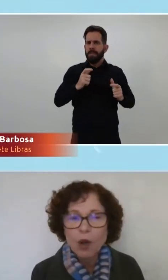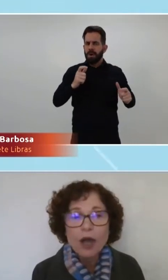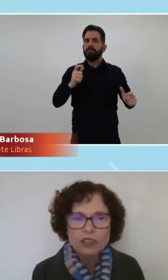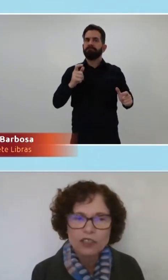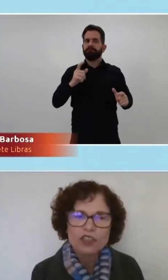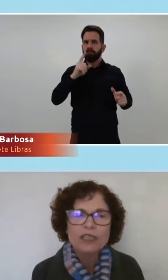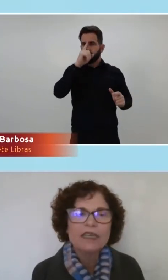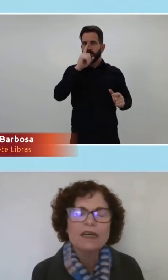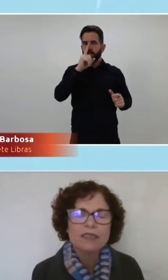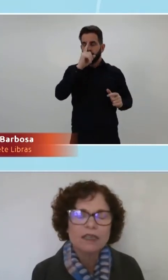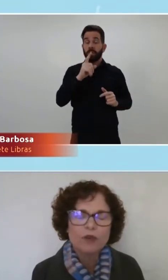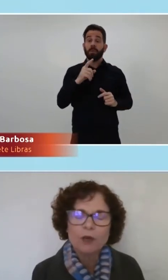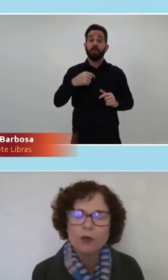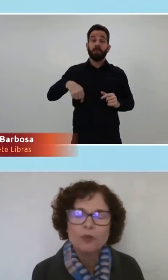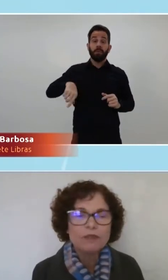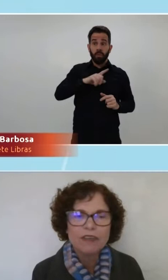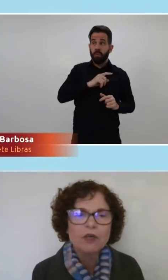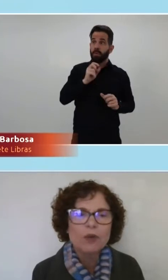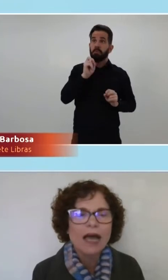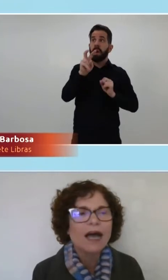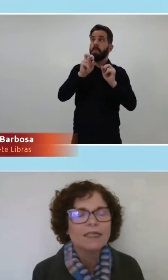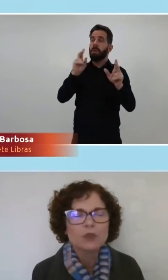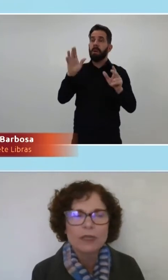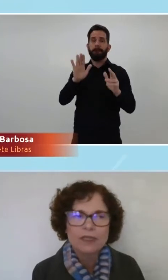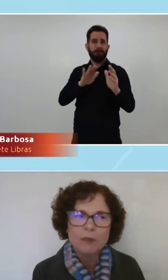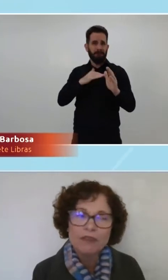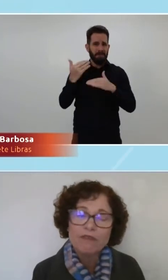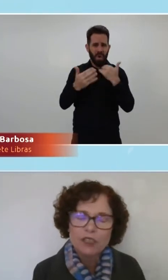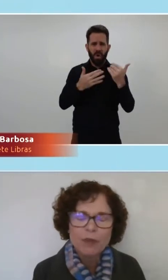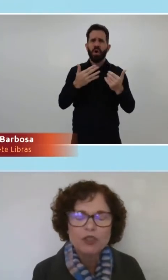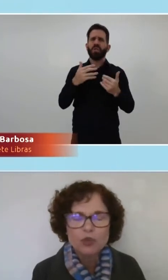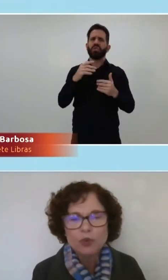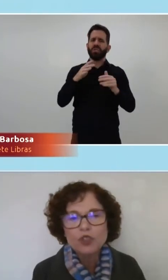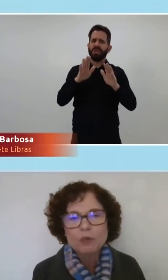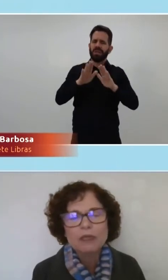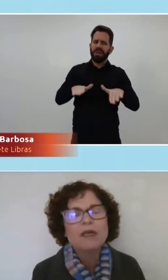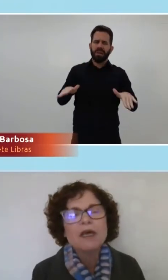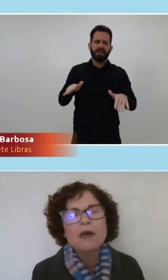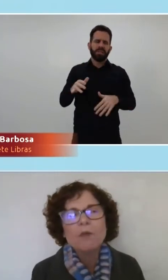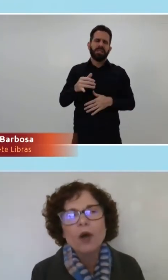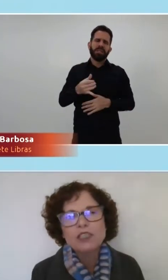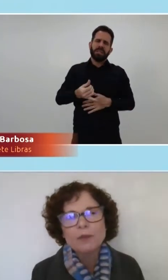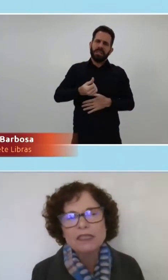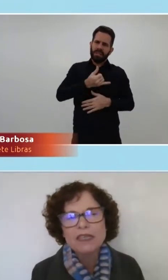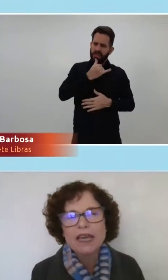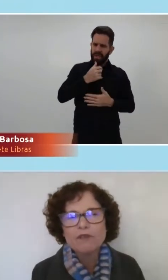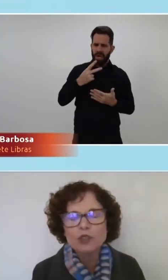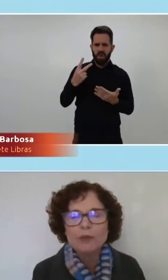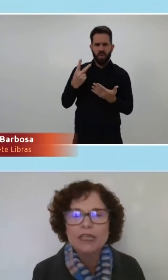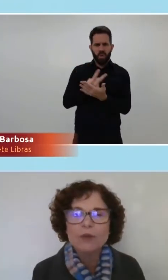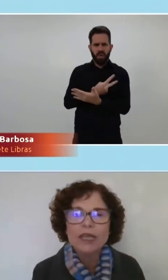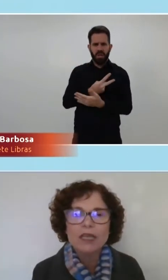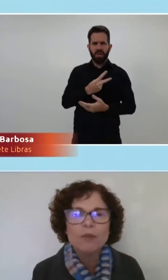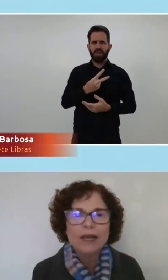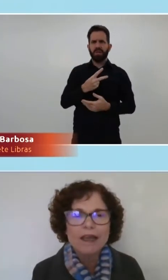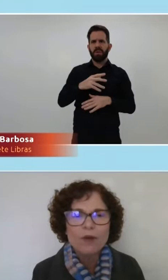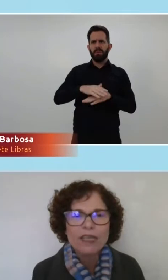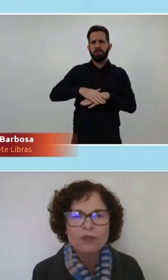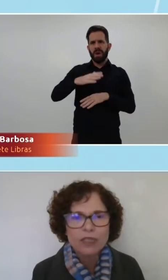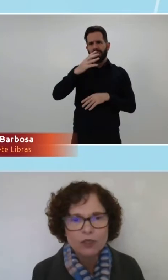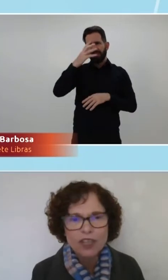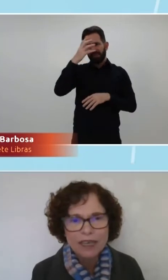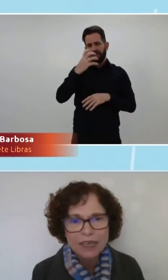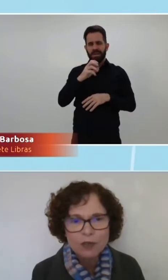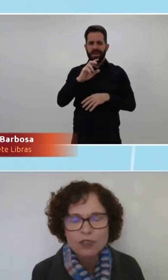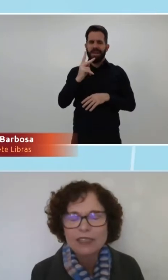as mortes de criança que foram muito veiculadas, por exemplo, infelizmente, a última morte mais séria foi do menino Henri Borel, aqui